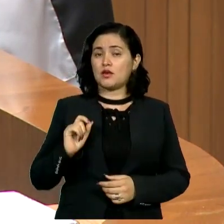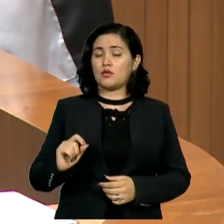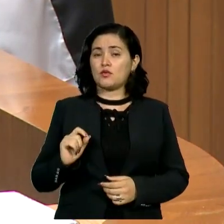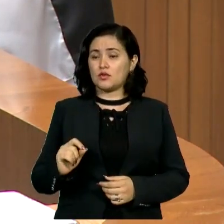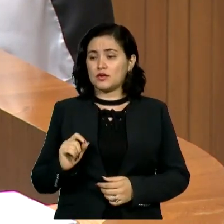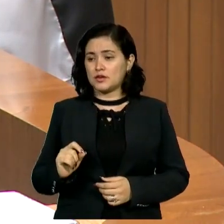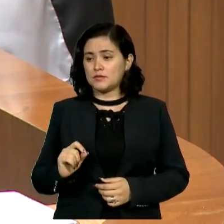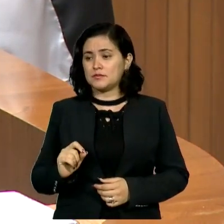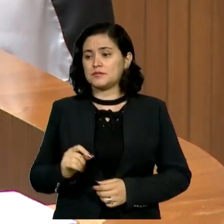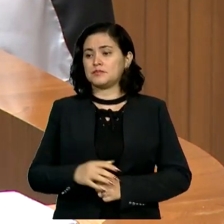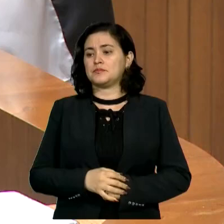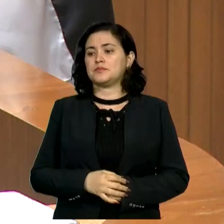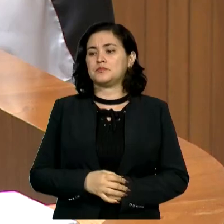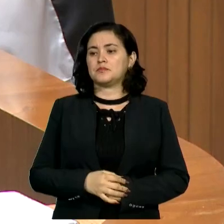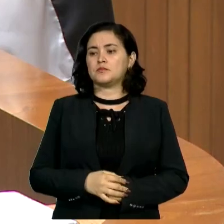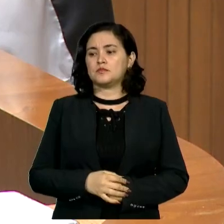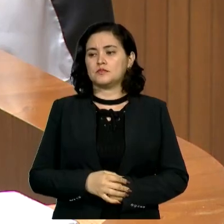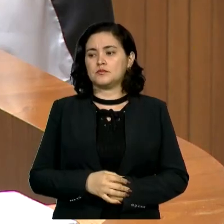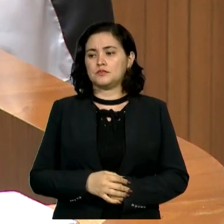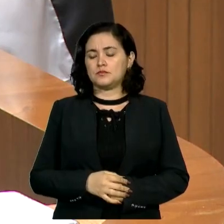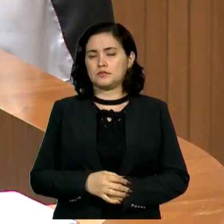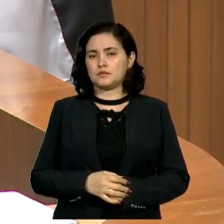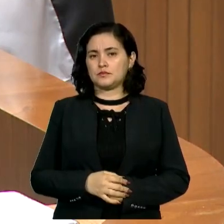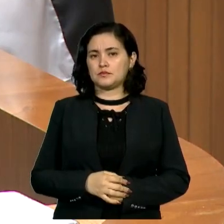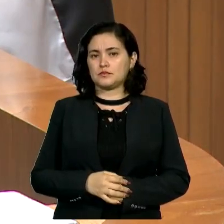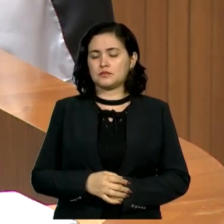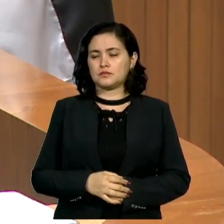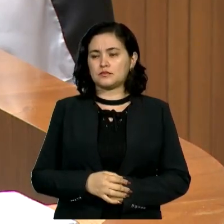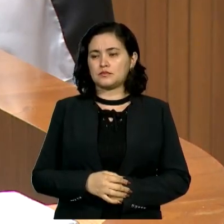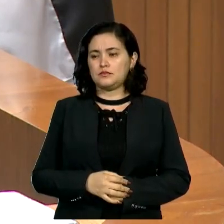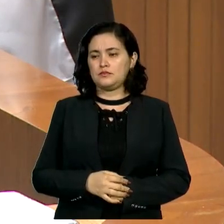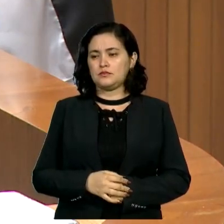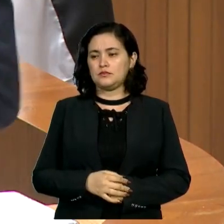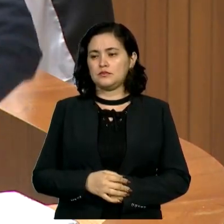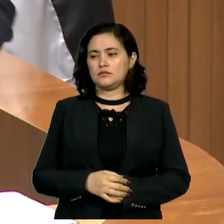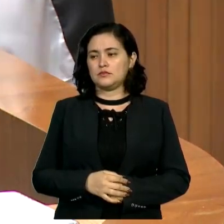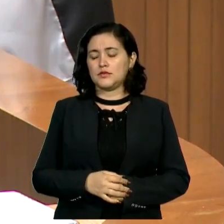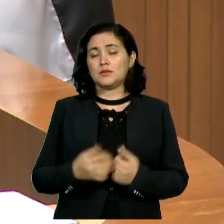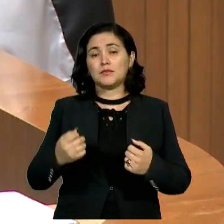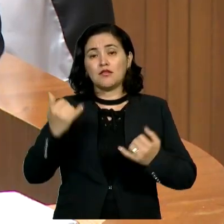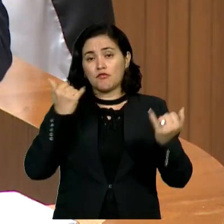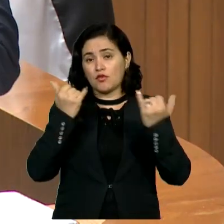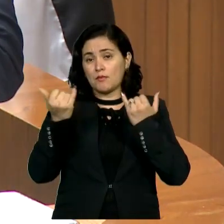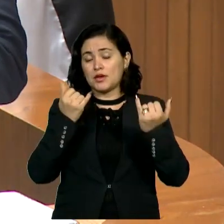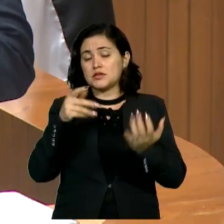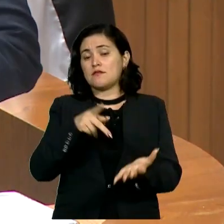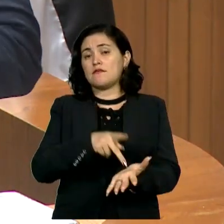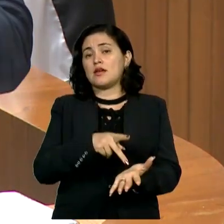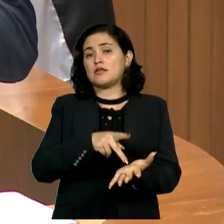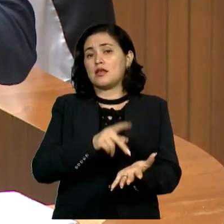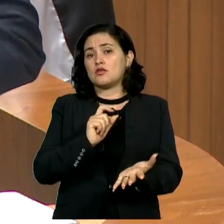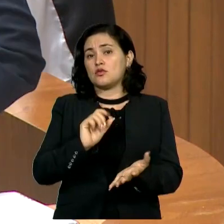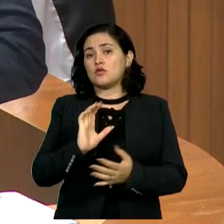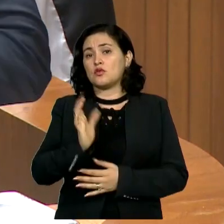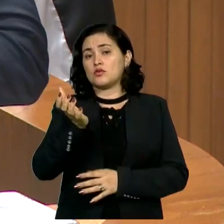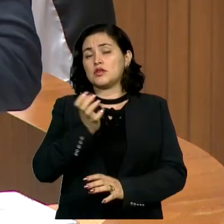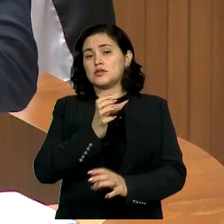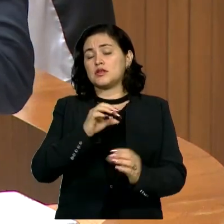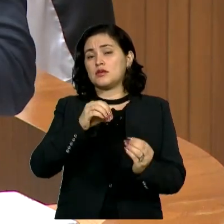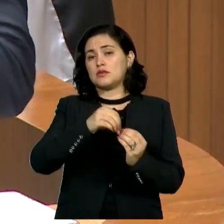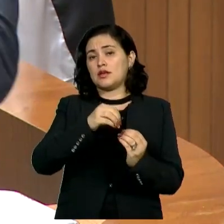haja um uníssono de versões em relação a essa situação do Detran. Ó, esse áudio